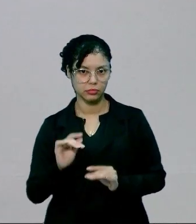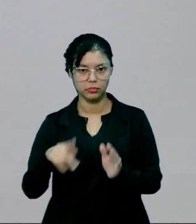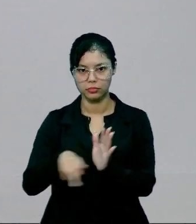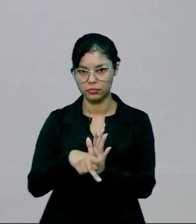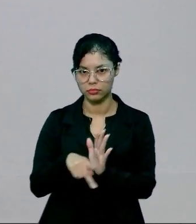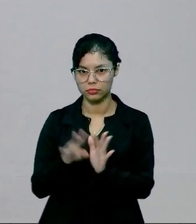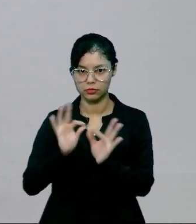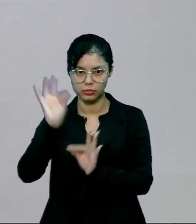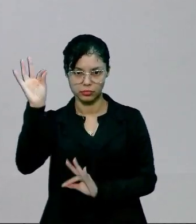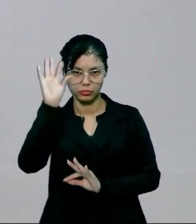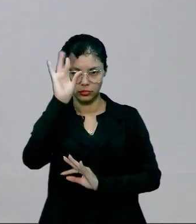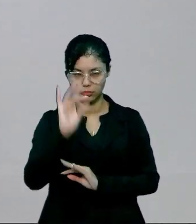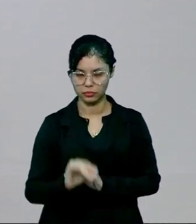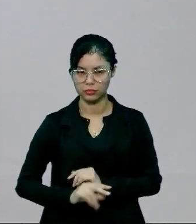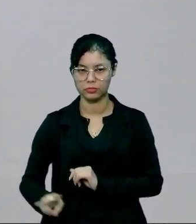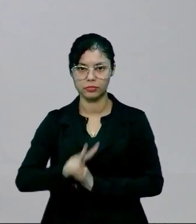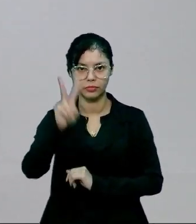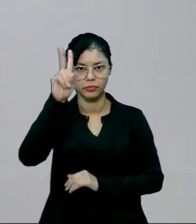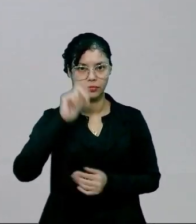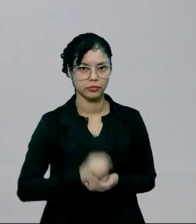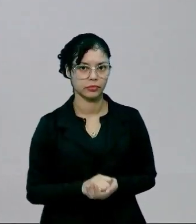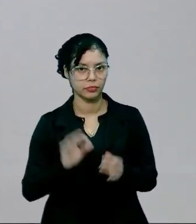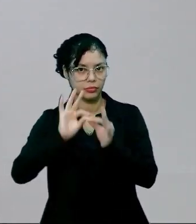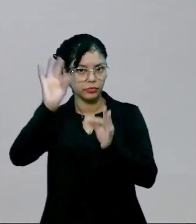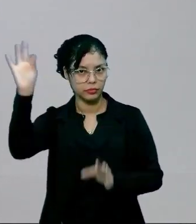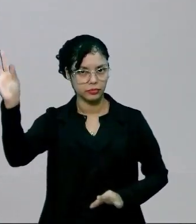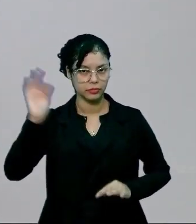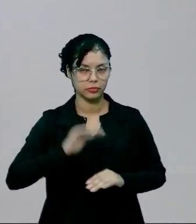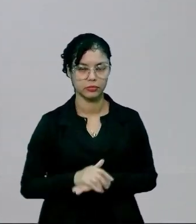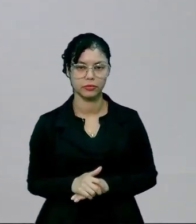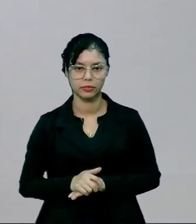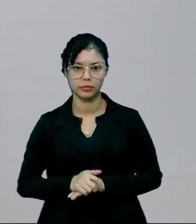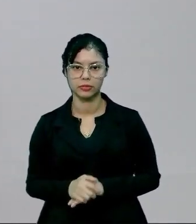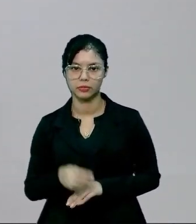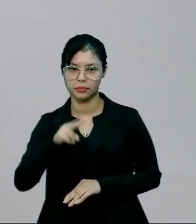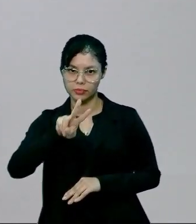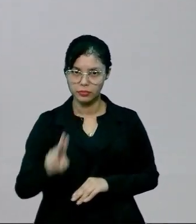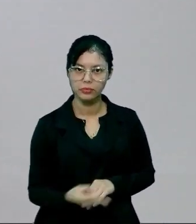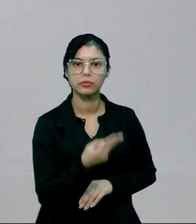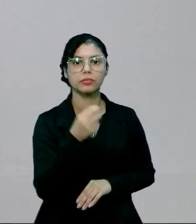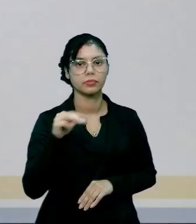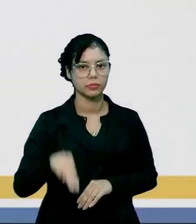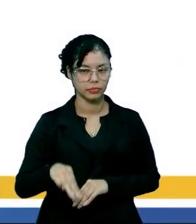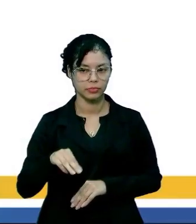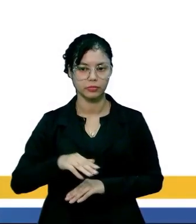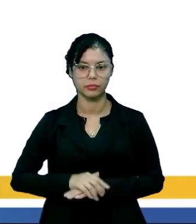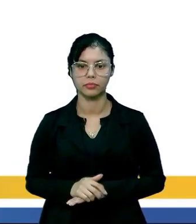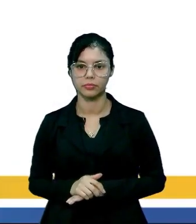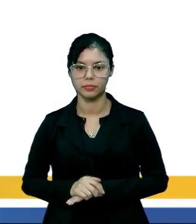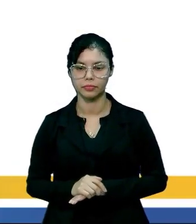e quanto vale cada um. E a distância, tá? Que é de 2.000 metros.